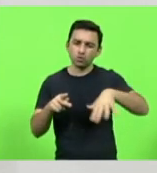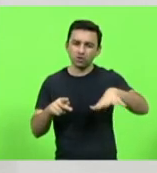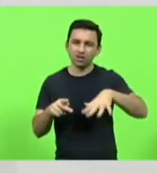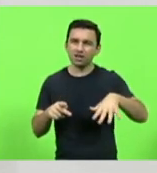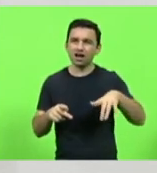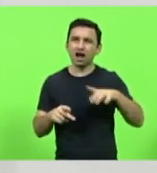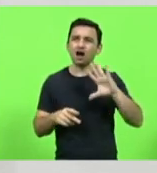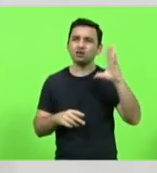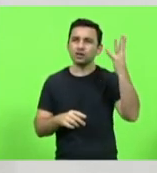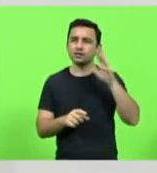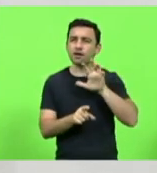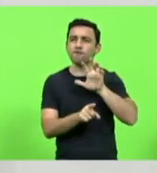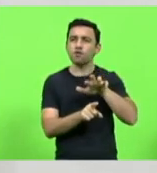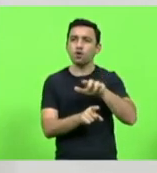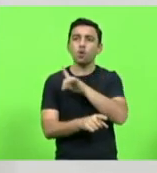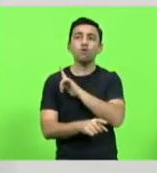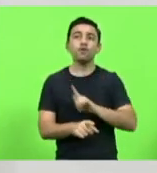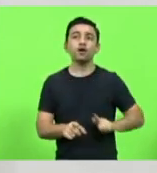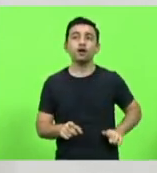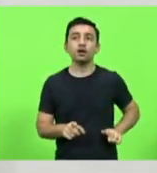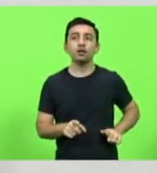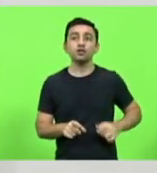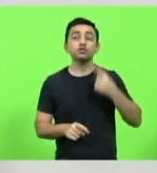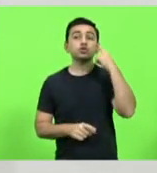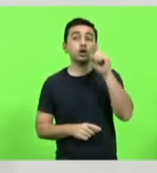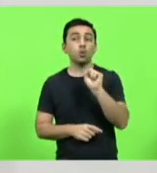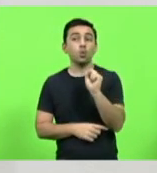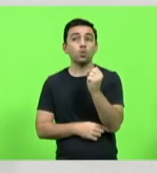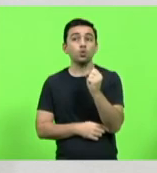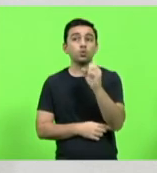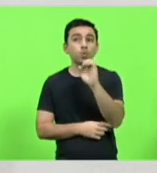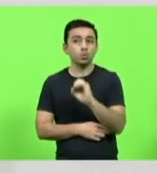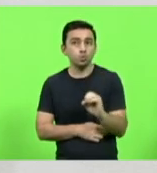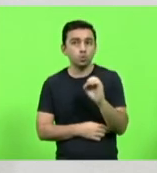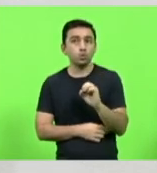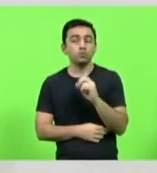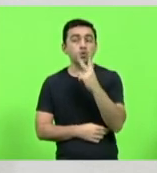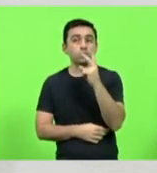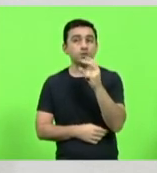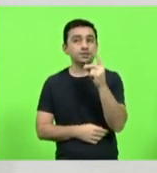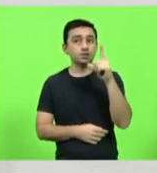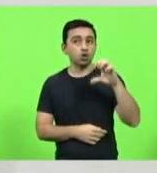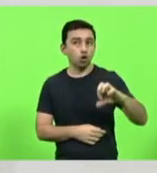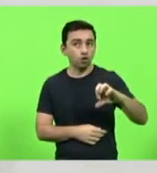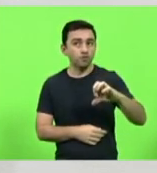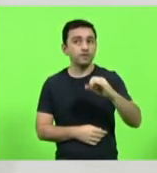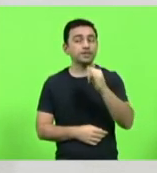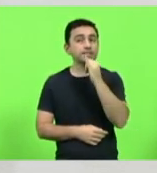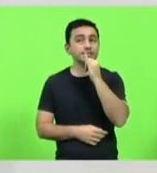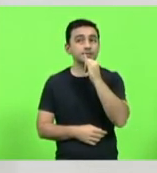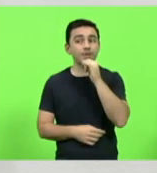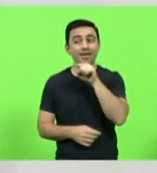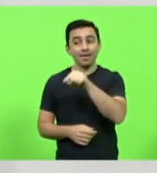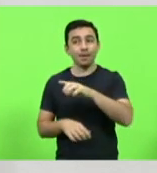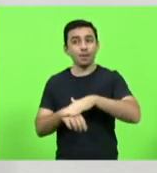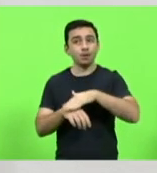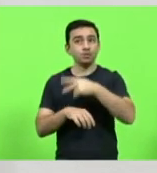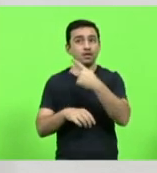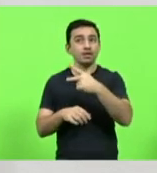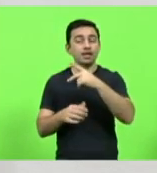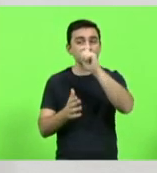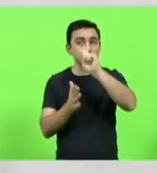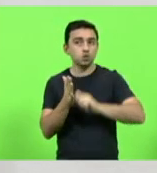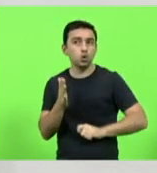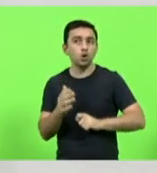sofresse a influência do governador que no dia 8 de outubro de 2019, por exemplo, assinou com o Rio de Janeiro e